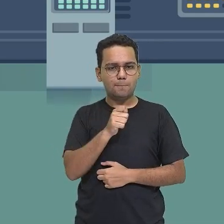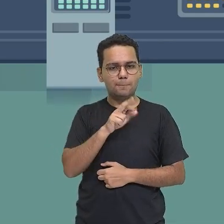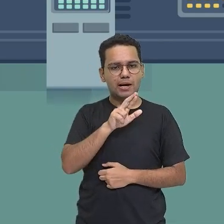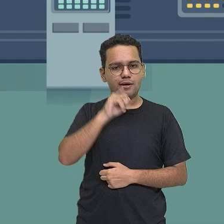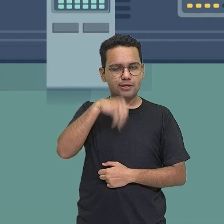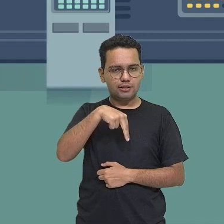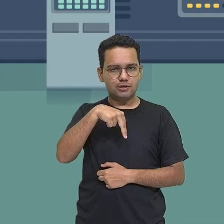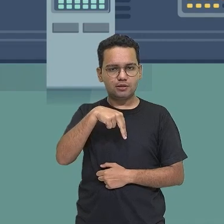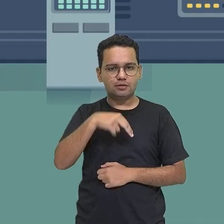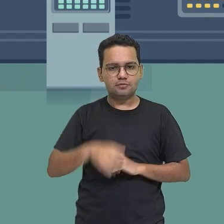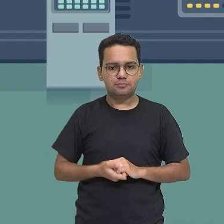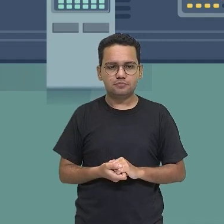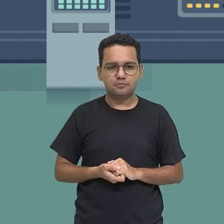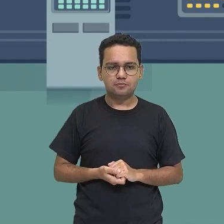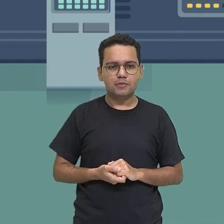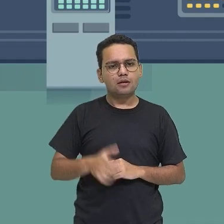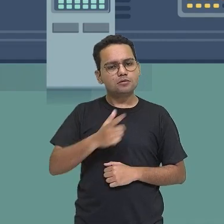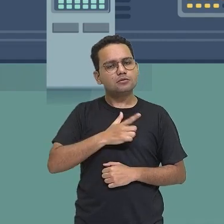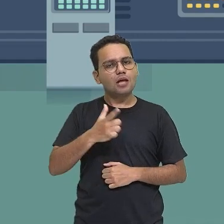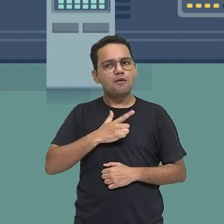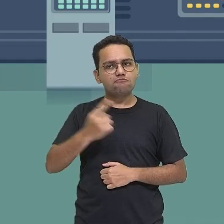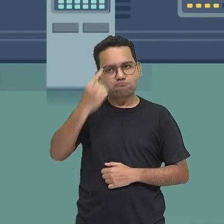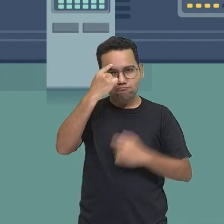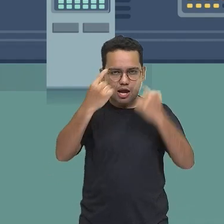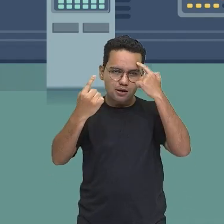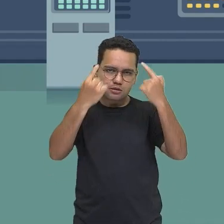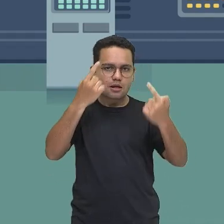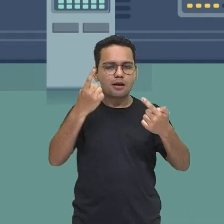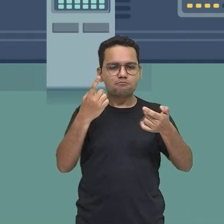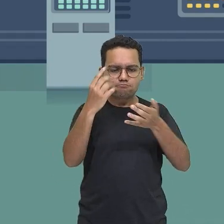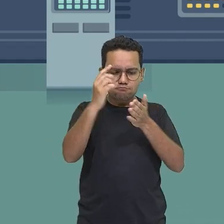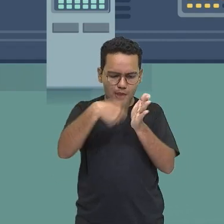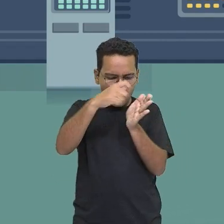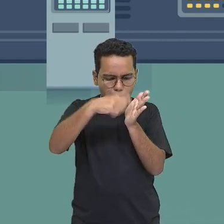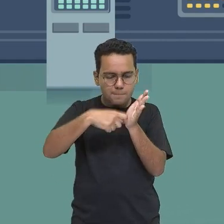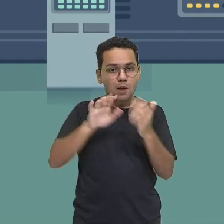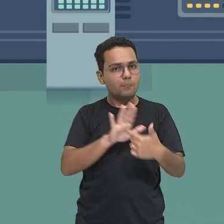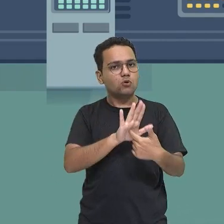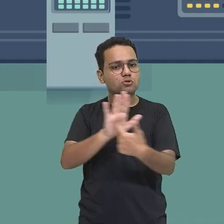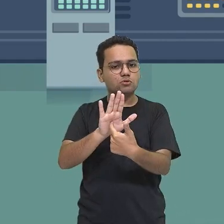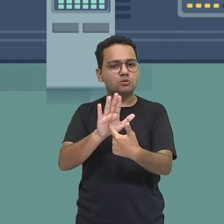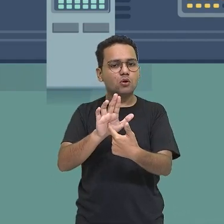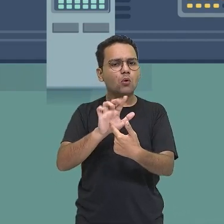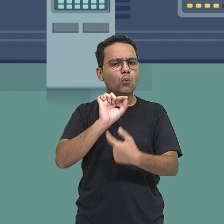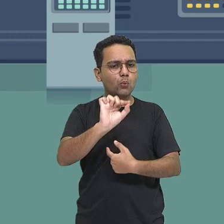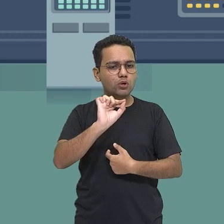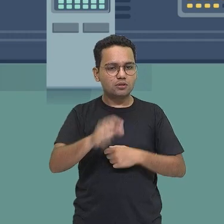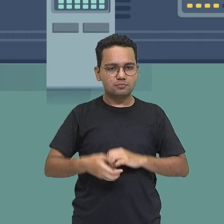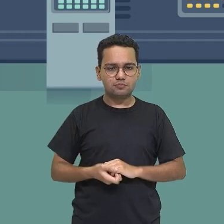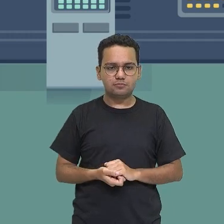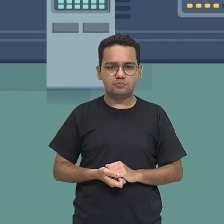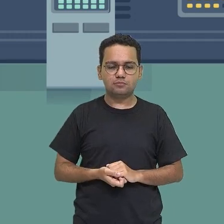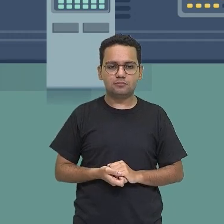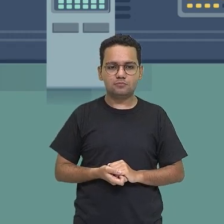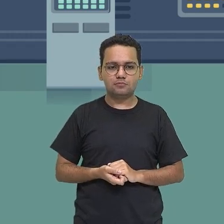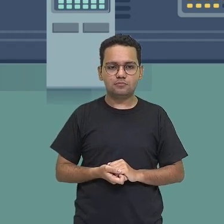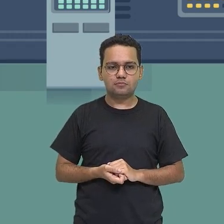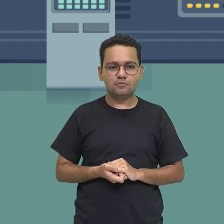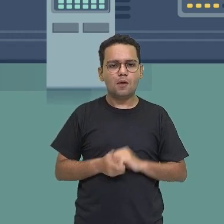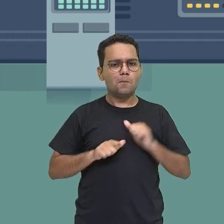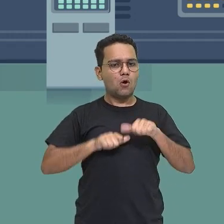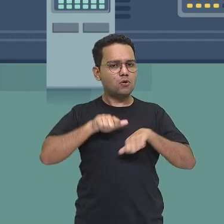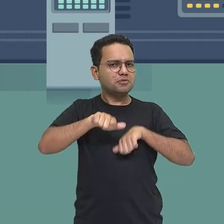Oparin, ele apresentou essa hipótese, que se baseava na ideia de que